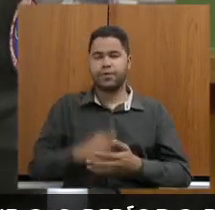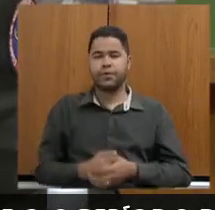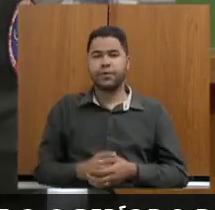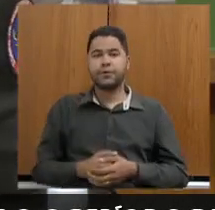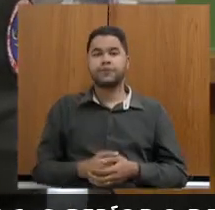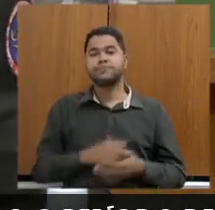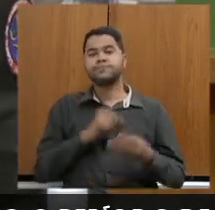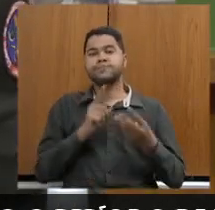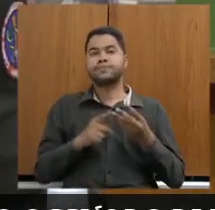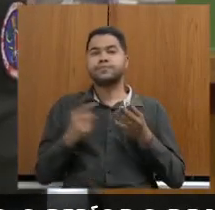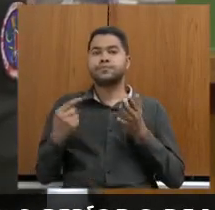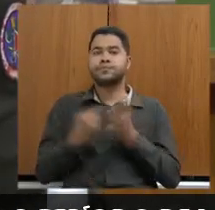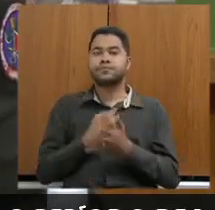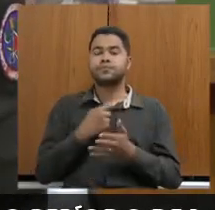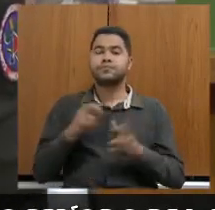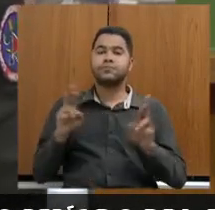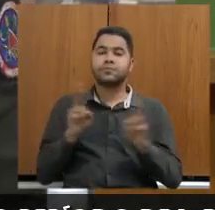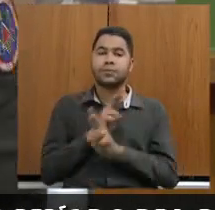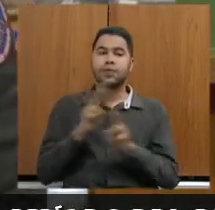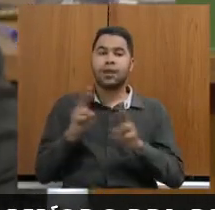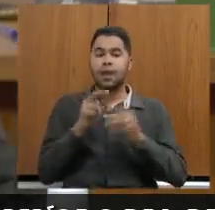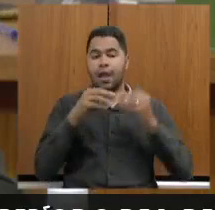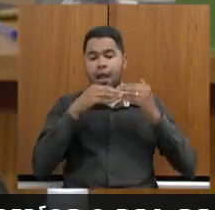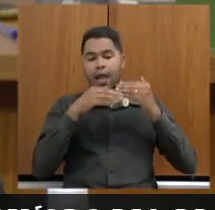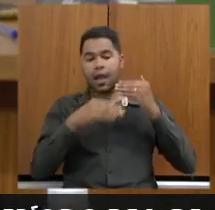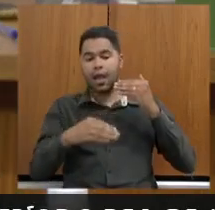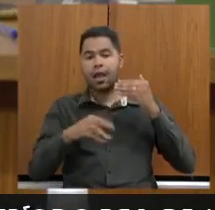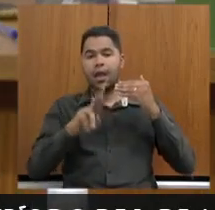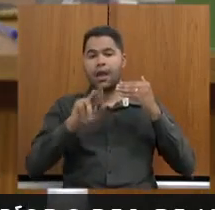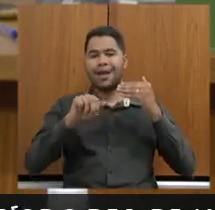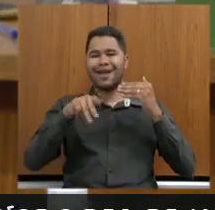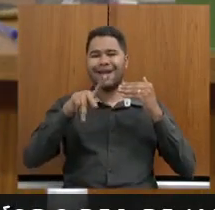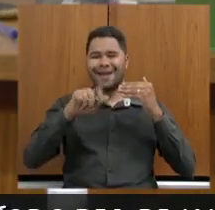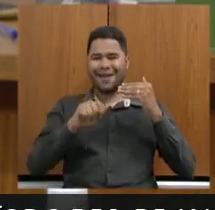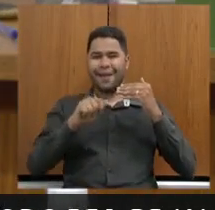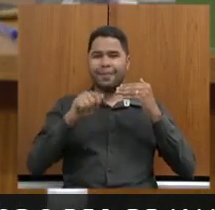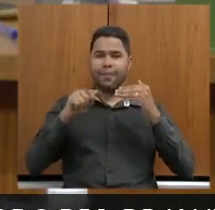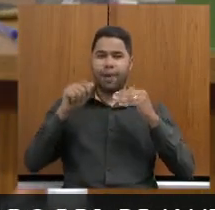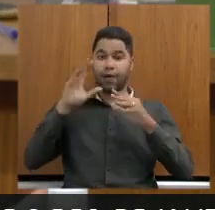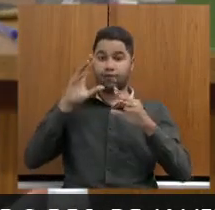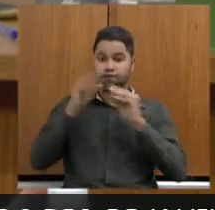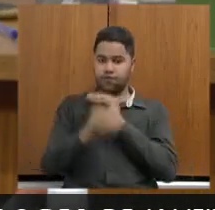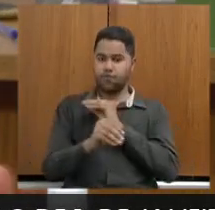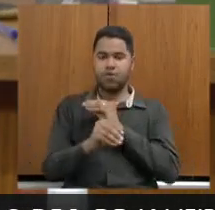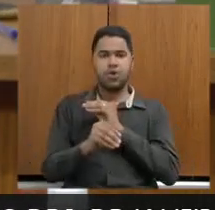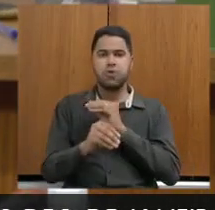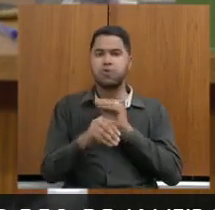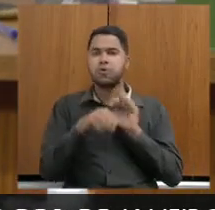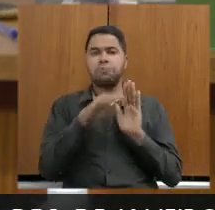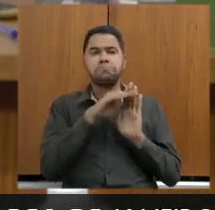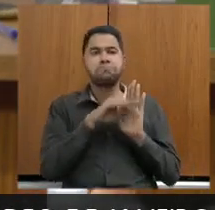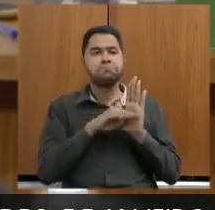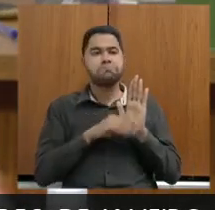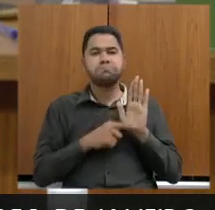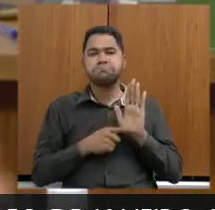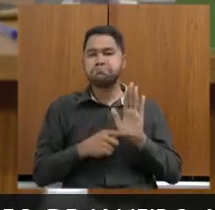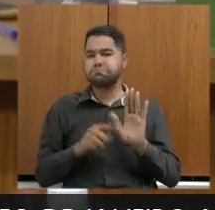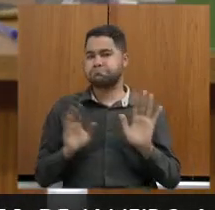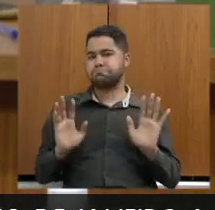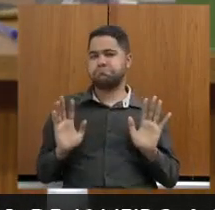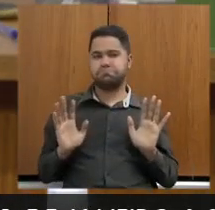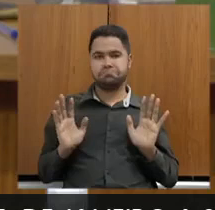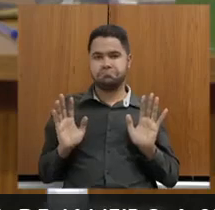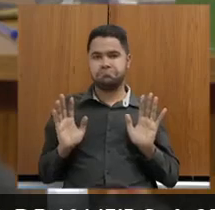Eater a pergunta com relação a rampa de escape o corpo de bombeiros não emitiu nenhum parecer